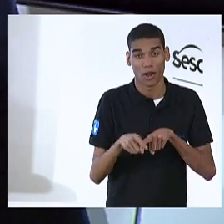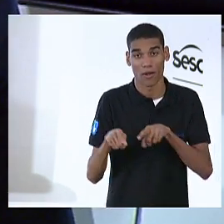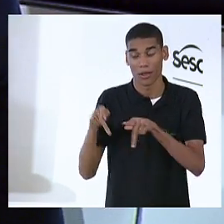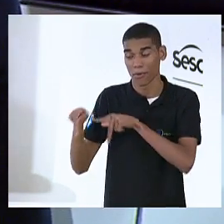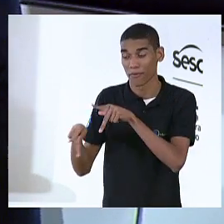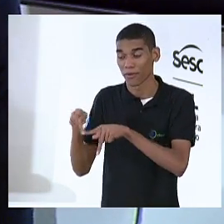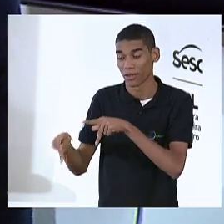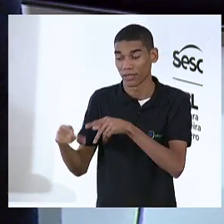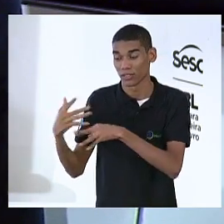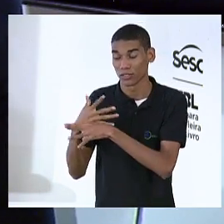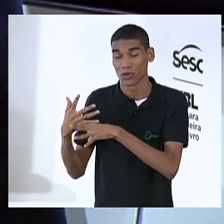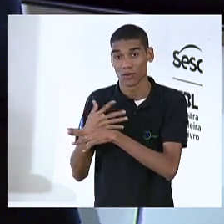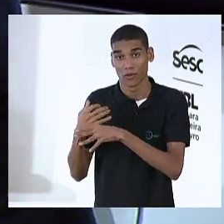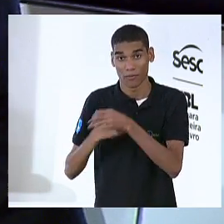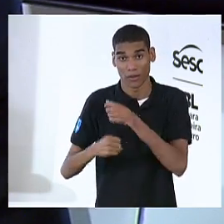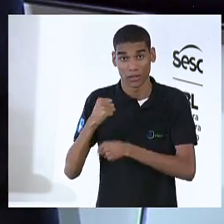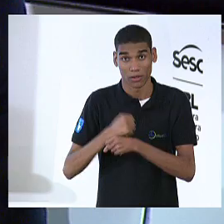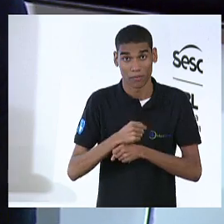1960?